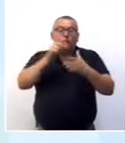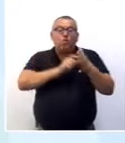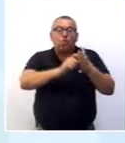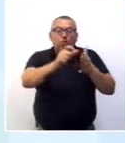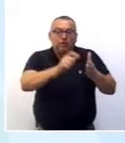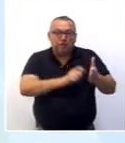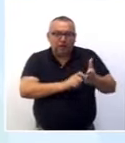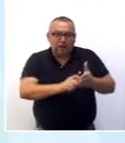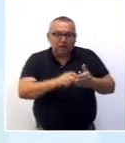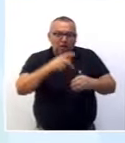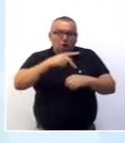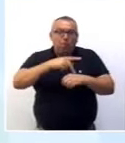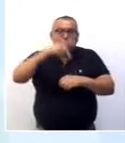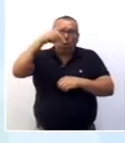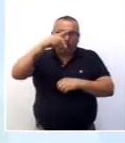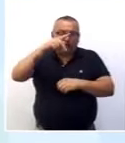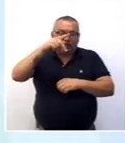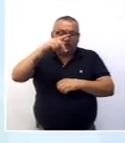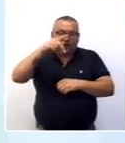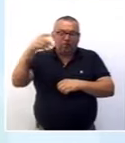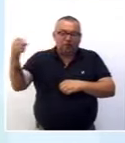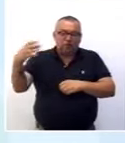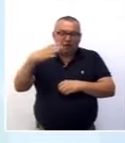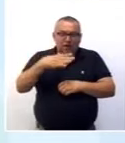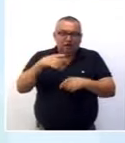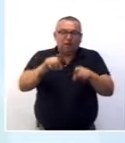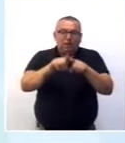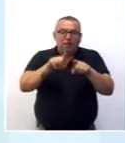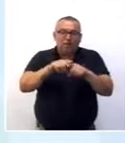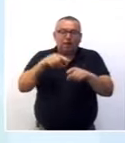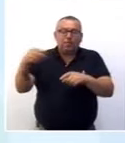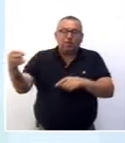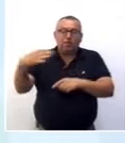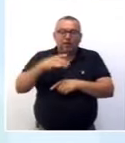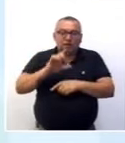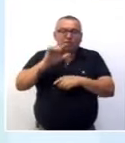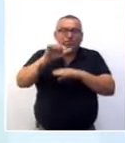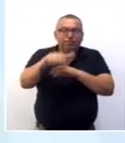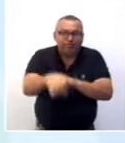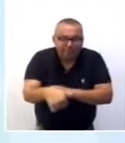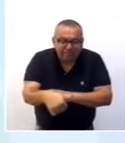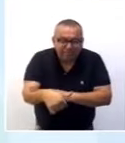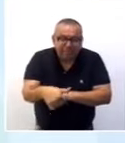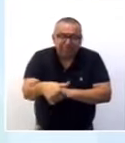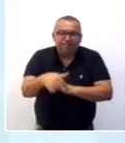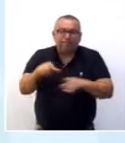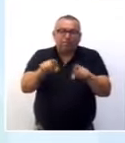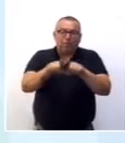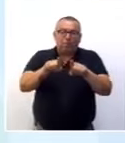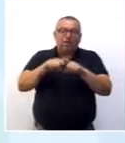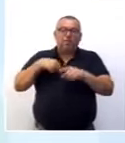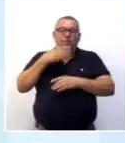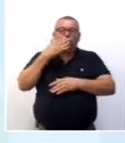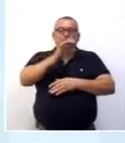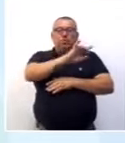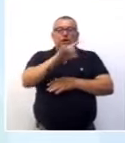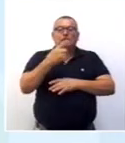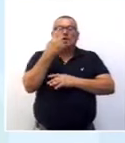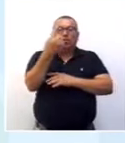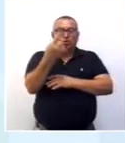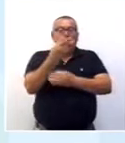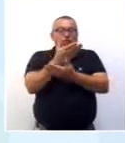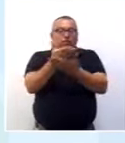a pós-modernidade e a modernidade tardia. Pode passar? Sobre elas, eu vou pedir para que cada um de